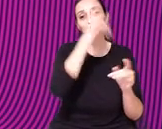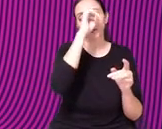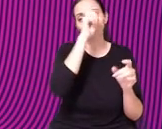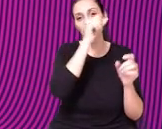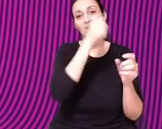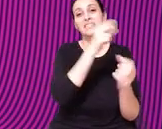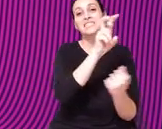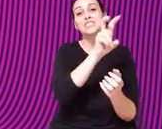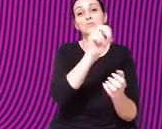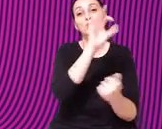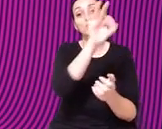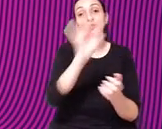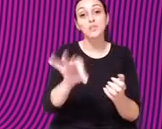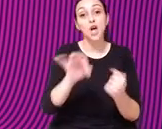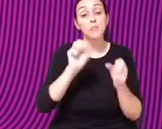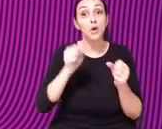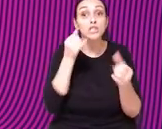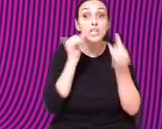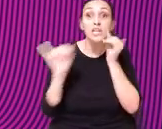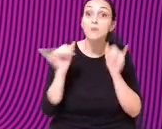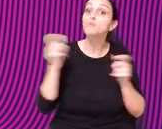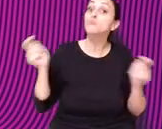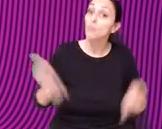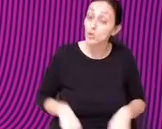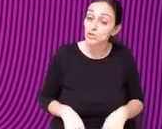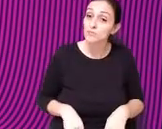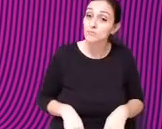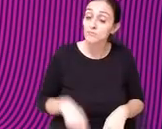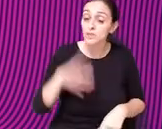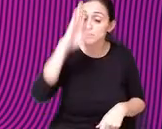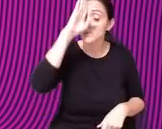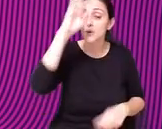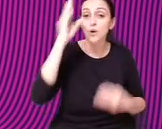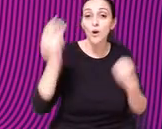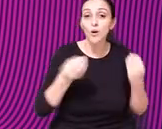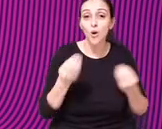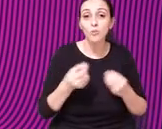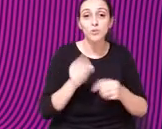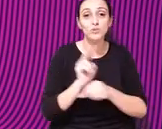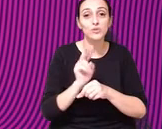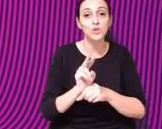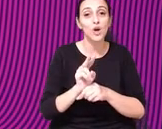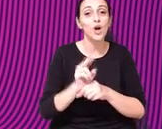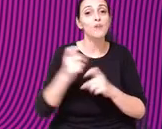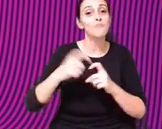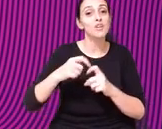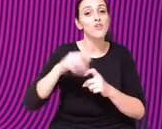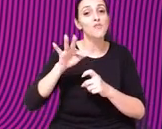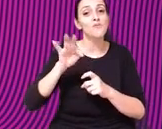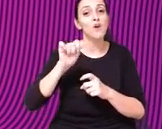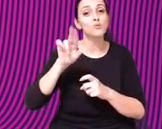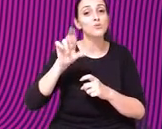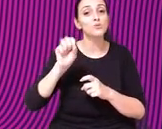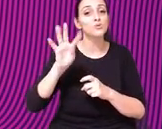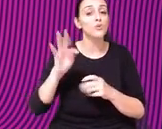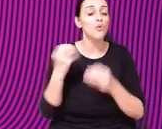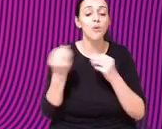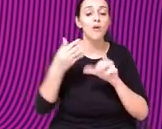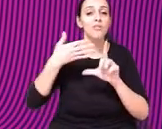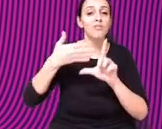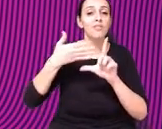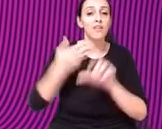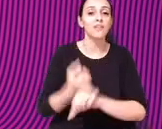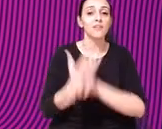passíveis de serem evitadas, principalmente, como postou o Dr. Fausto, com apoio da telemedicina, da